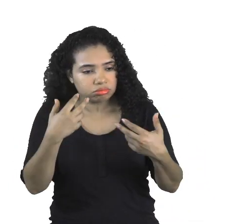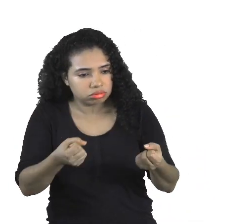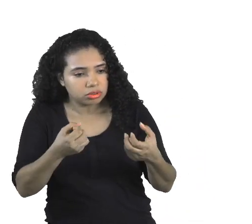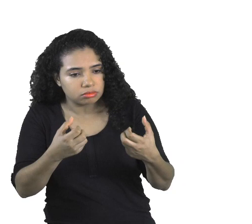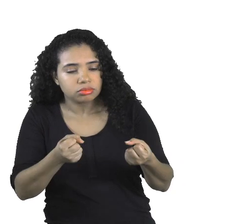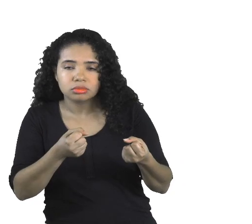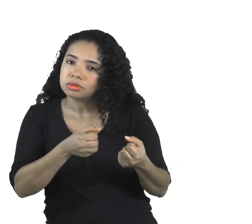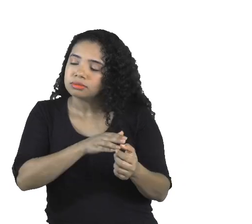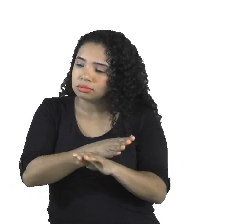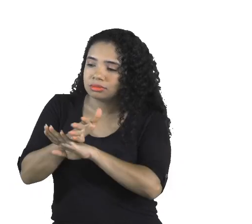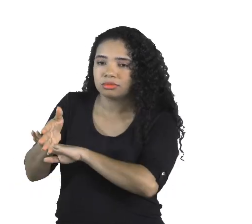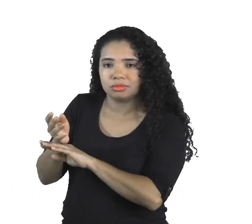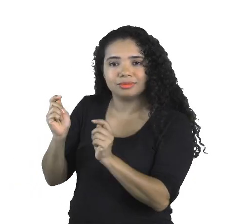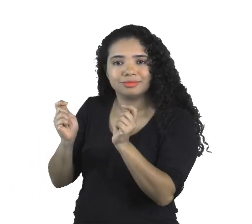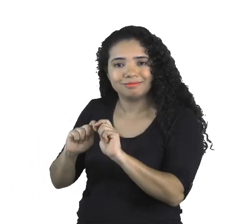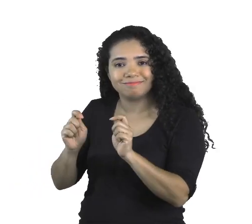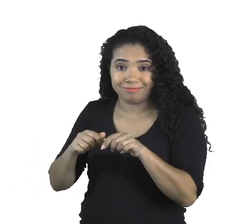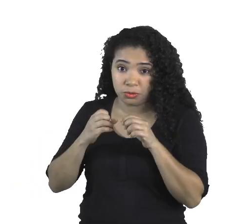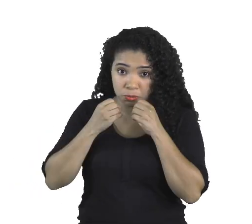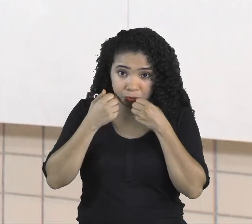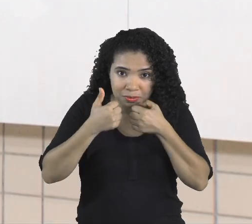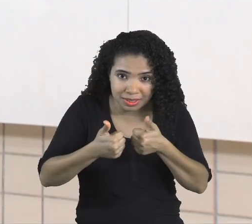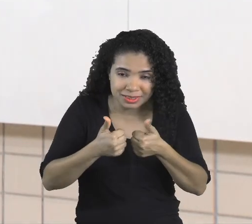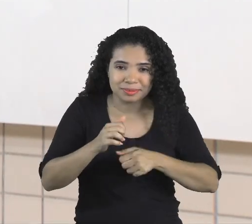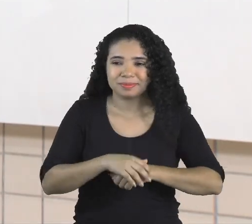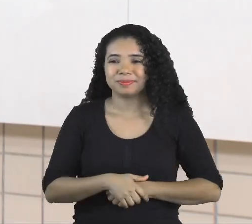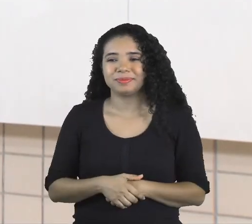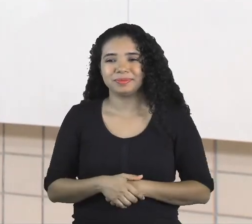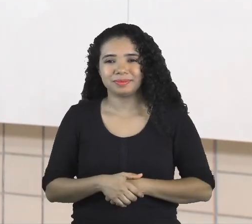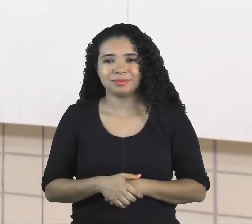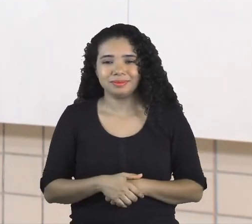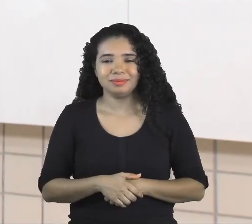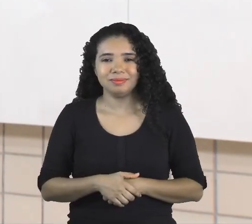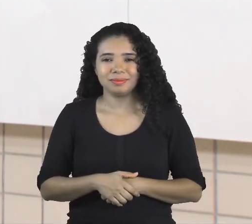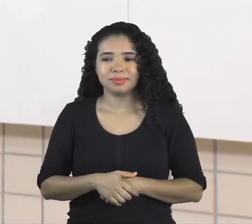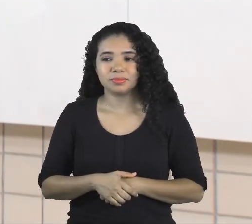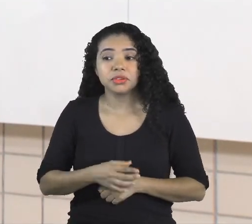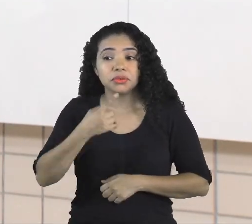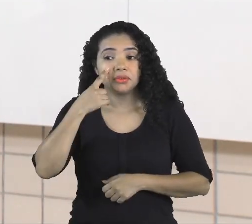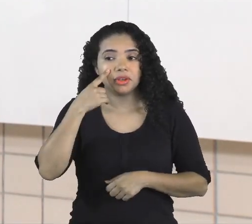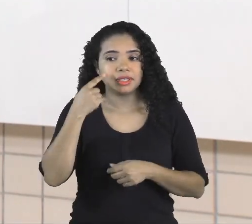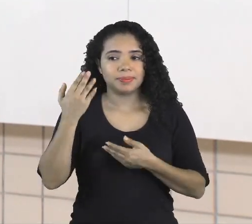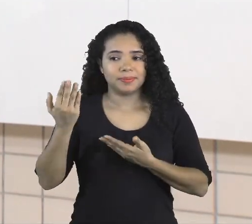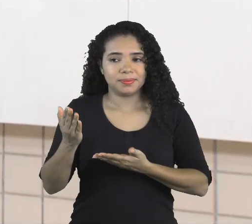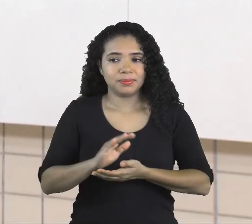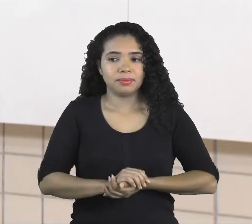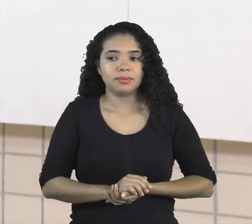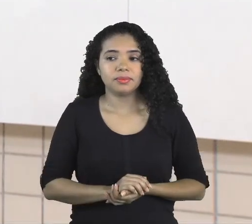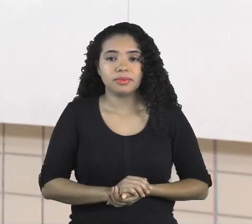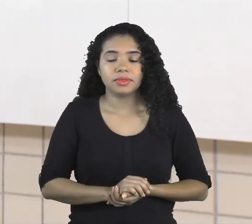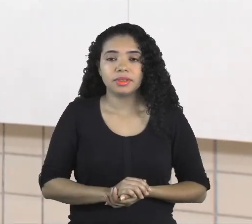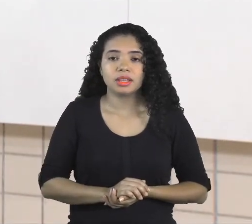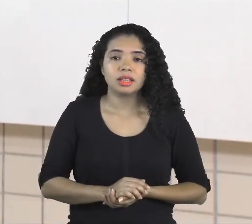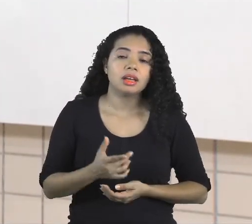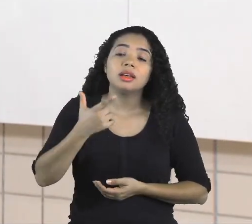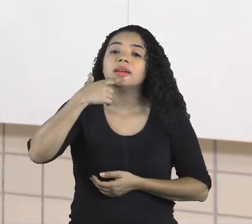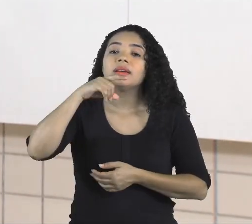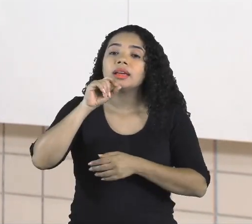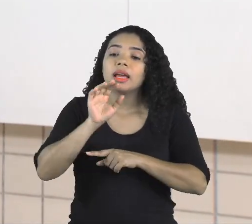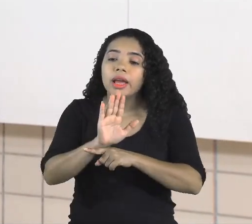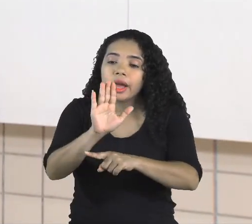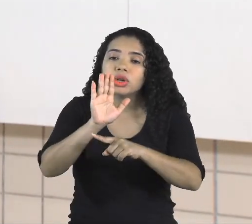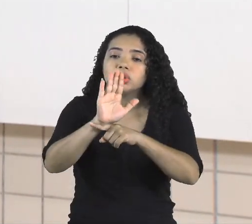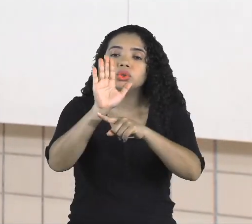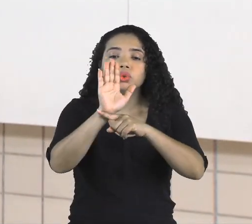que você entre, tudo bem? De volta aqui para mim. Veja bem, quem ajuda a preservar os espaços